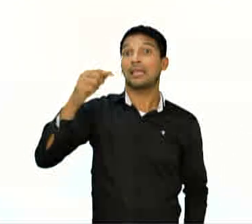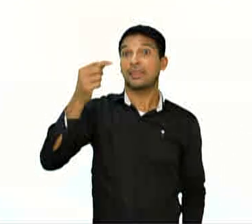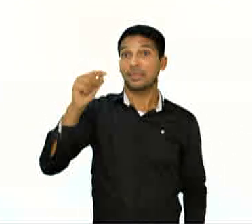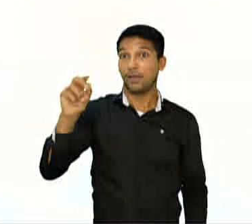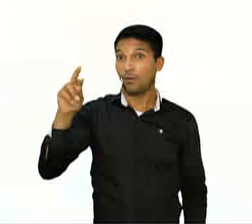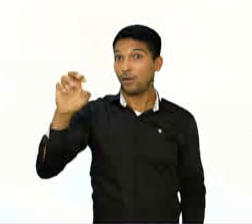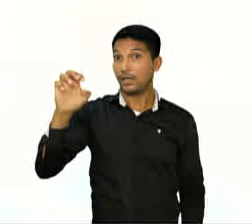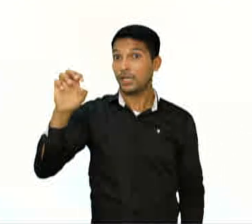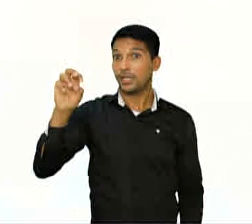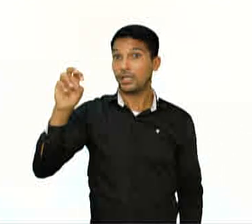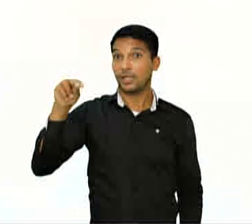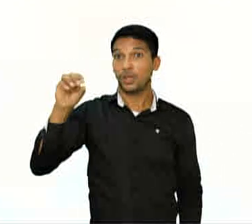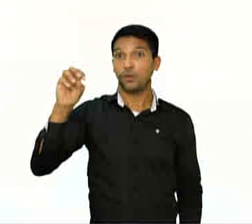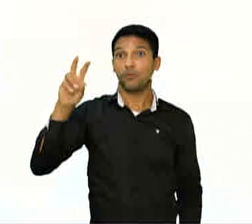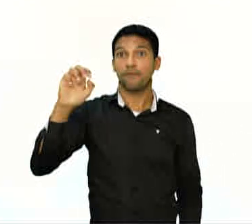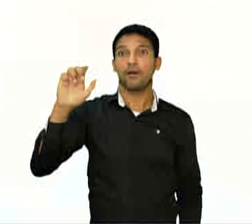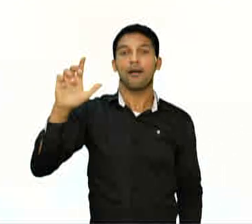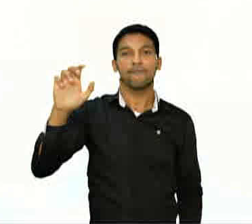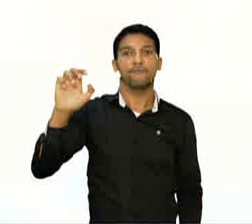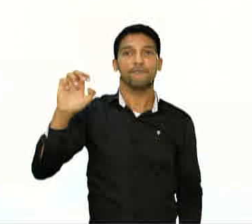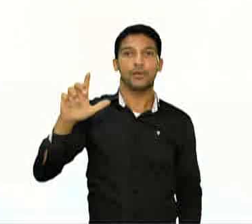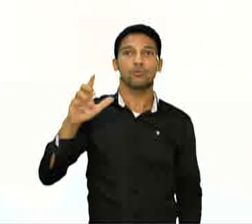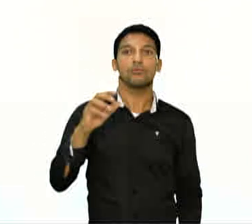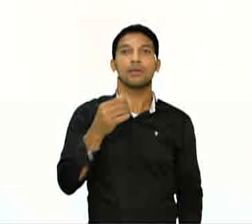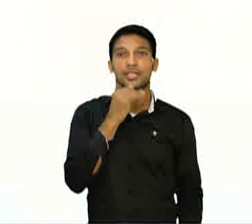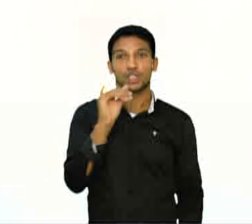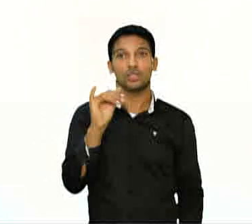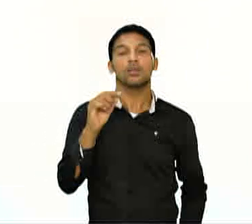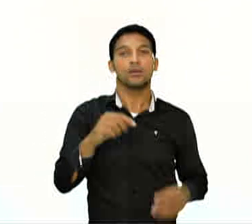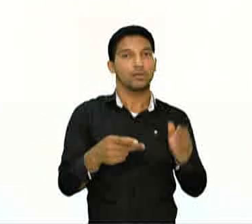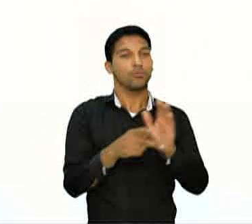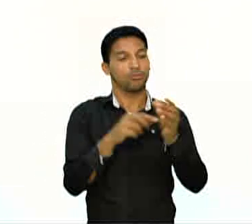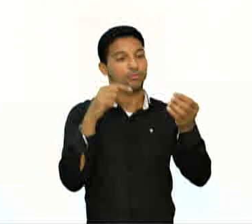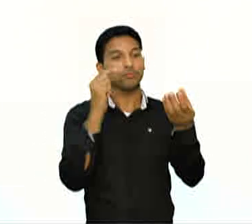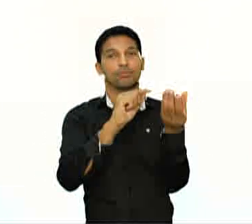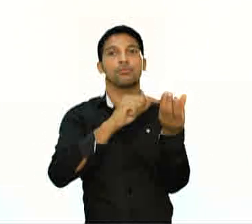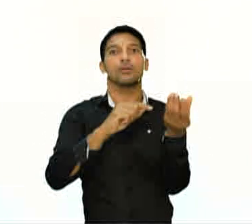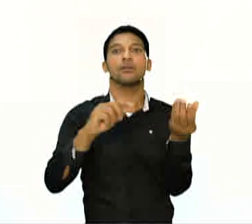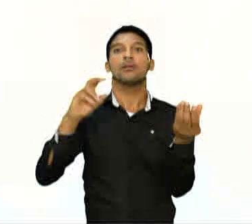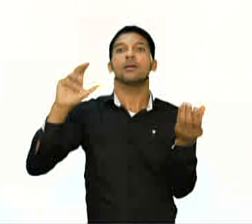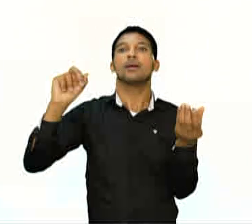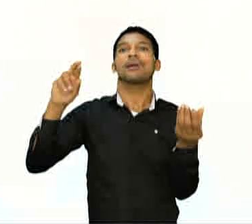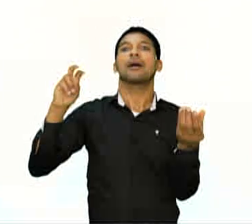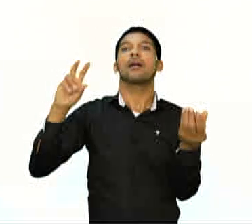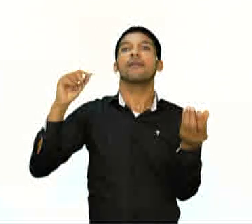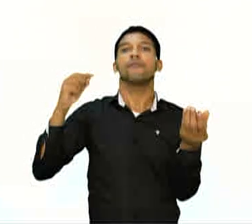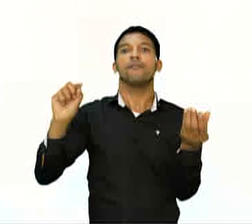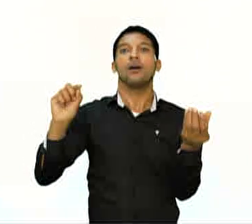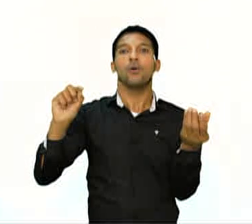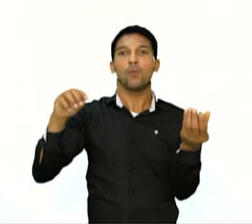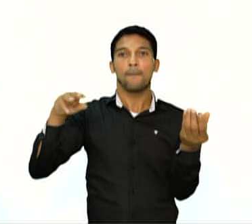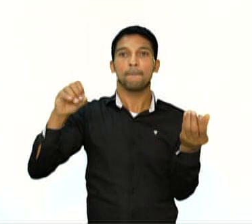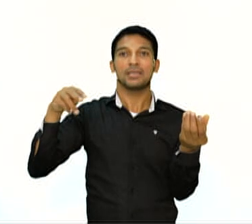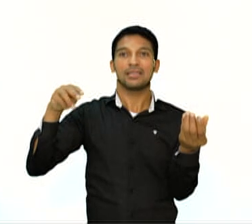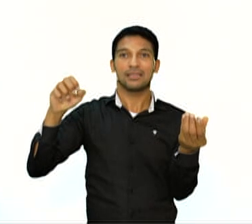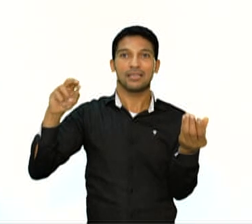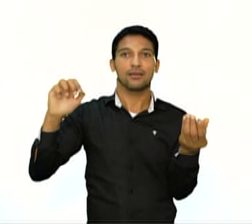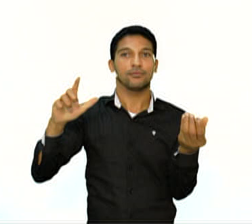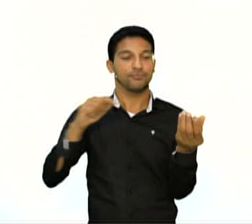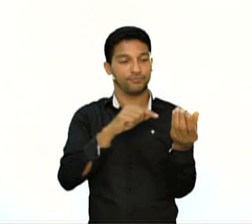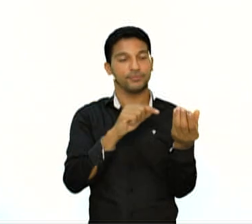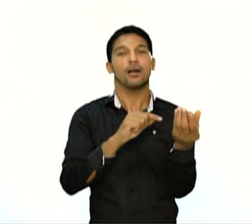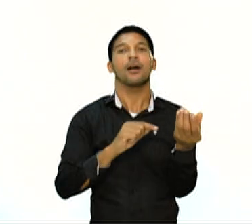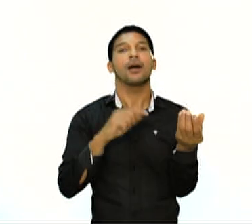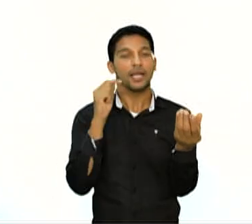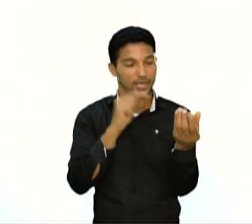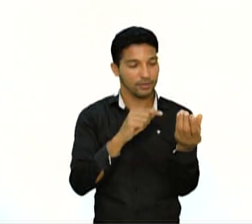mineral, dentro dessa situação de tempo, ele pode ser classificado como um processo não renovável. E no